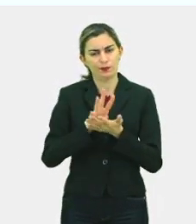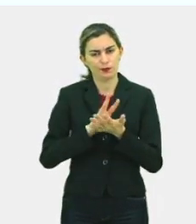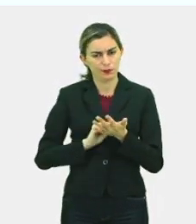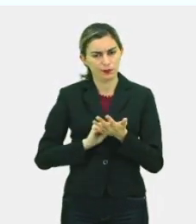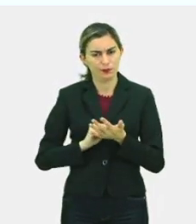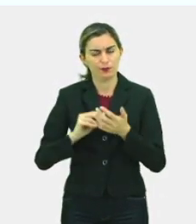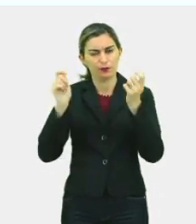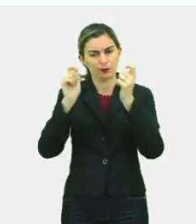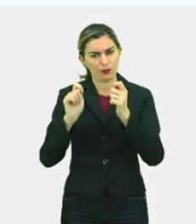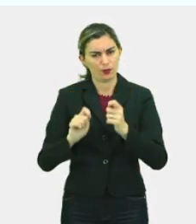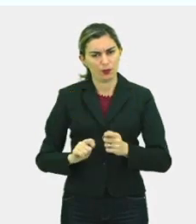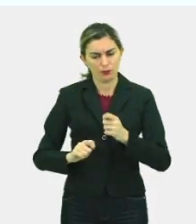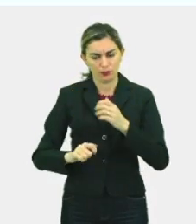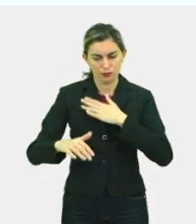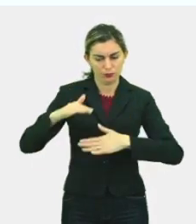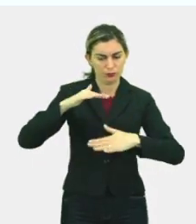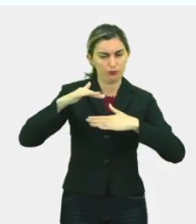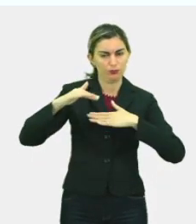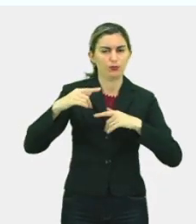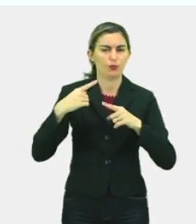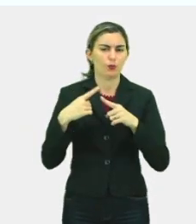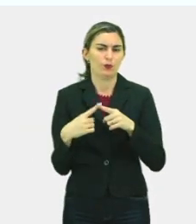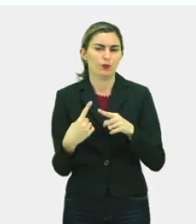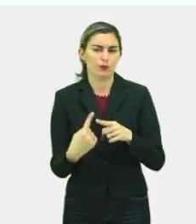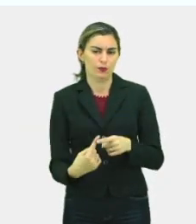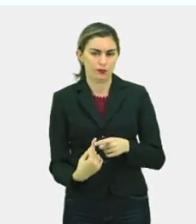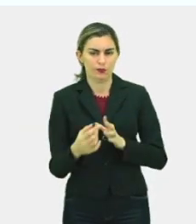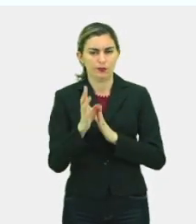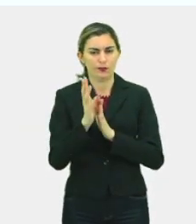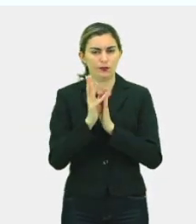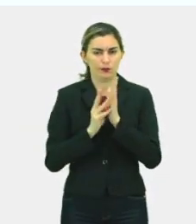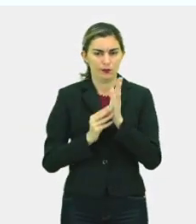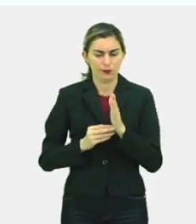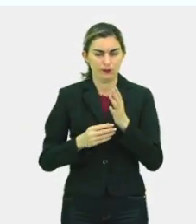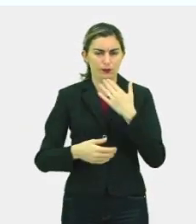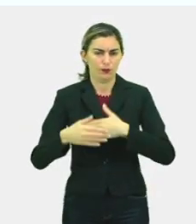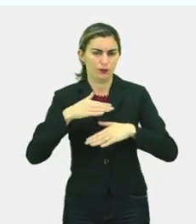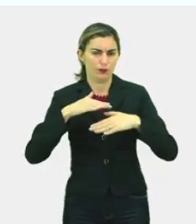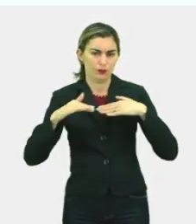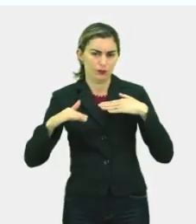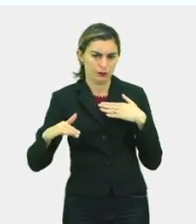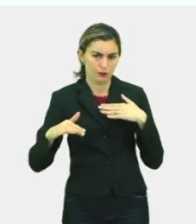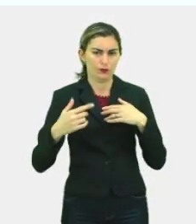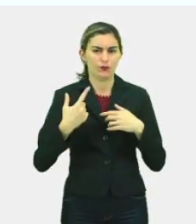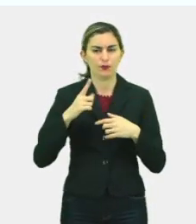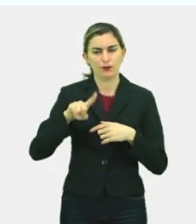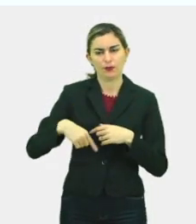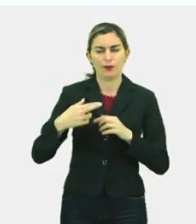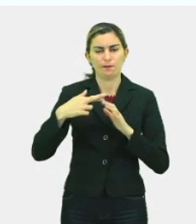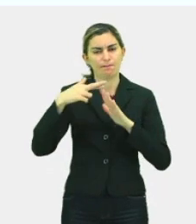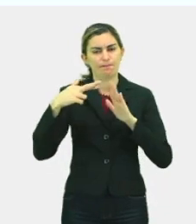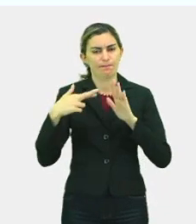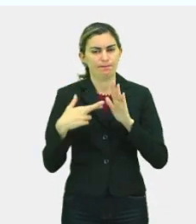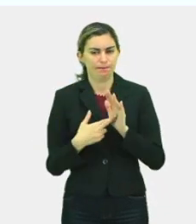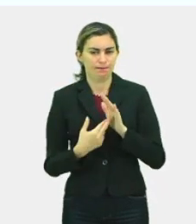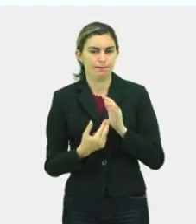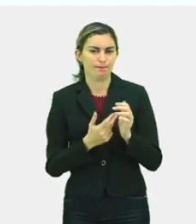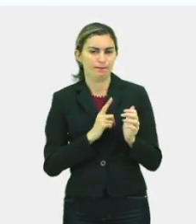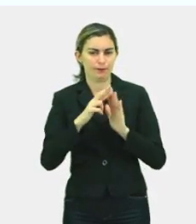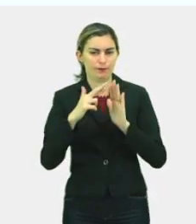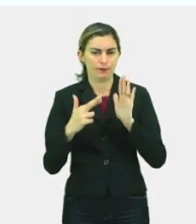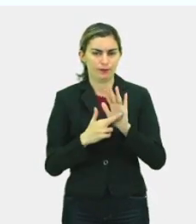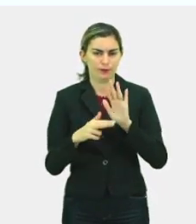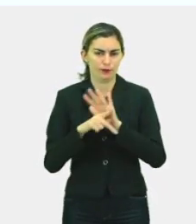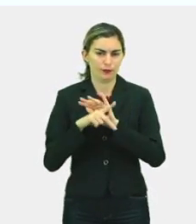imitando uma arte marcial, né? Por que a gente fala imitando? Porque o esporte de combate, ele é regrado, existem